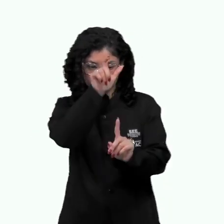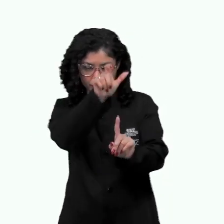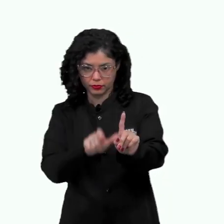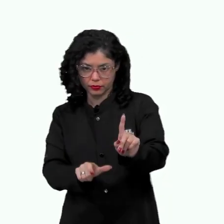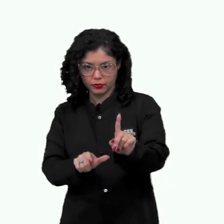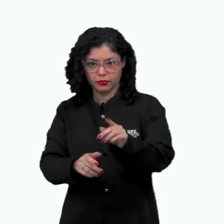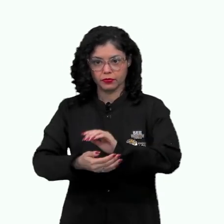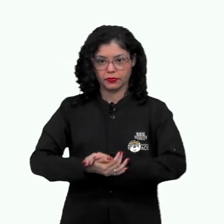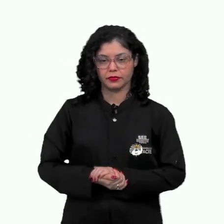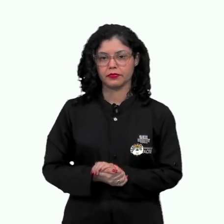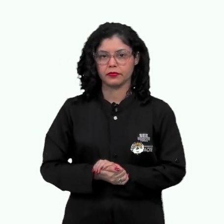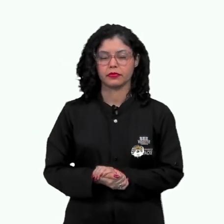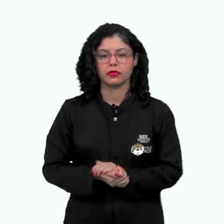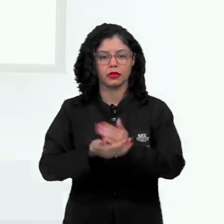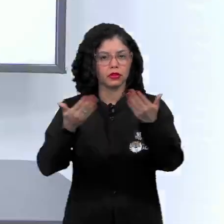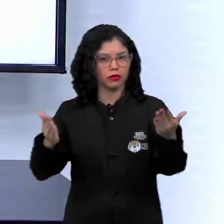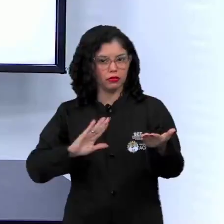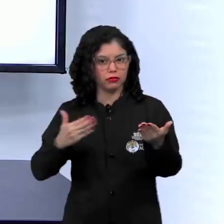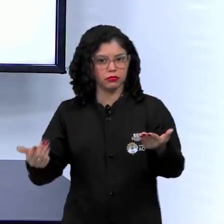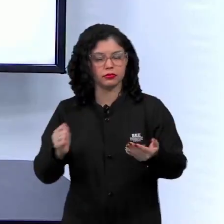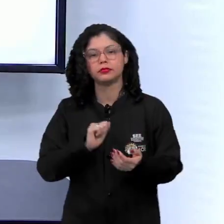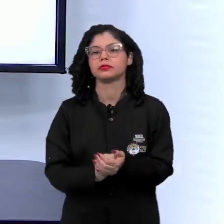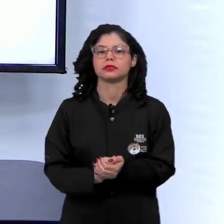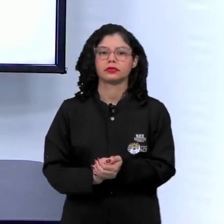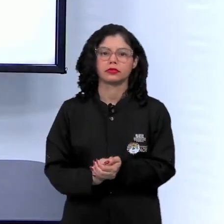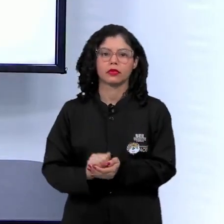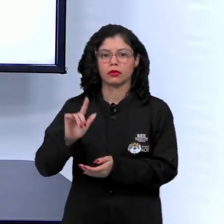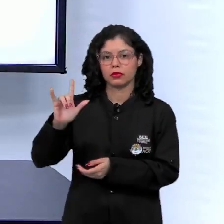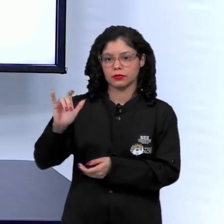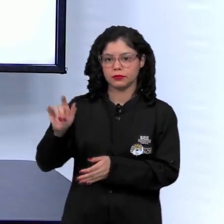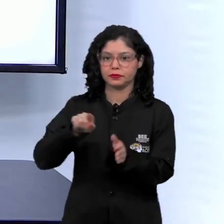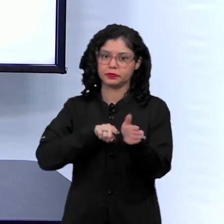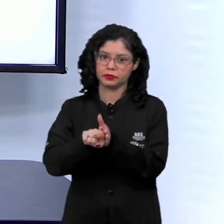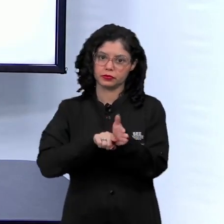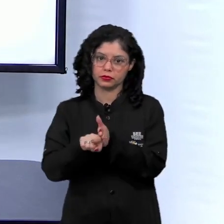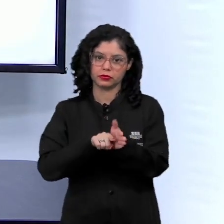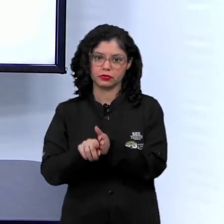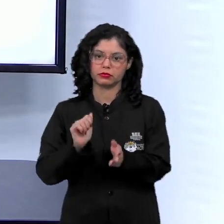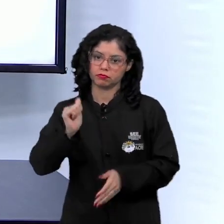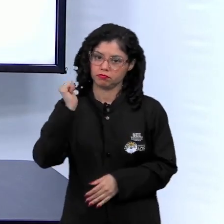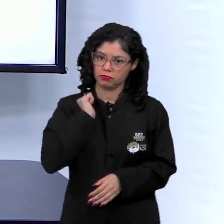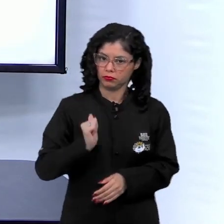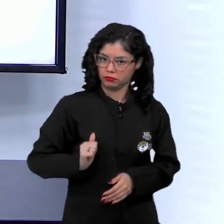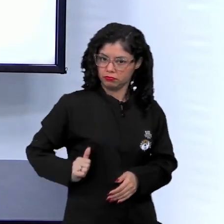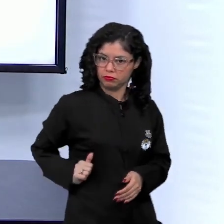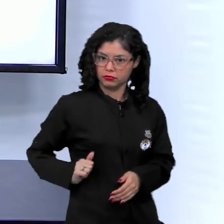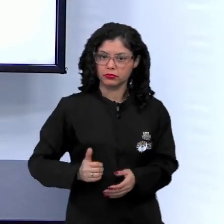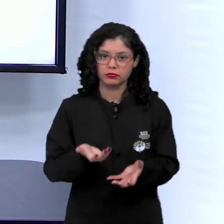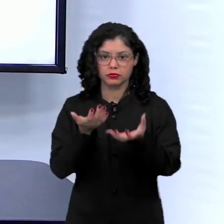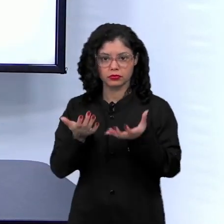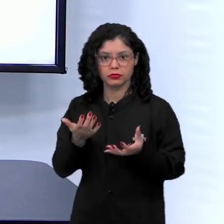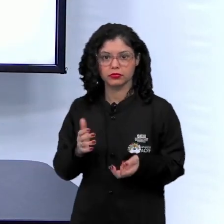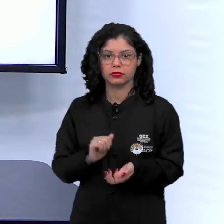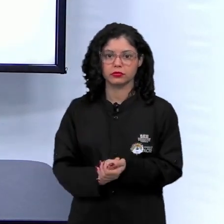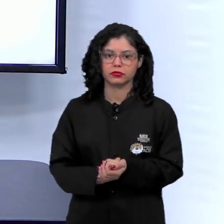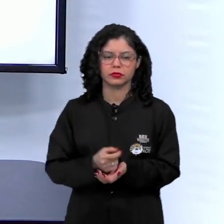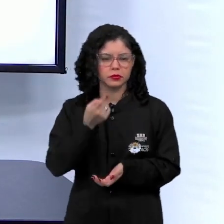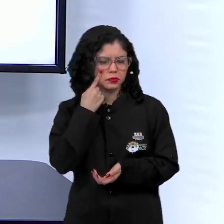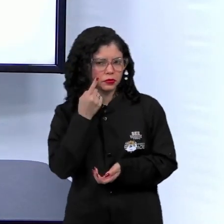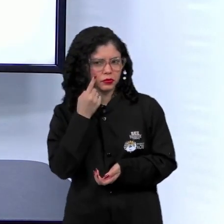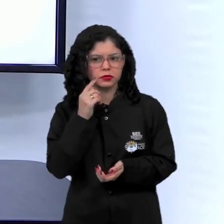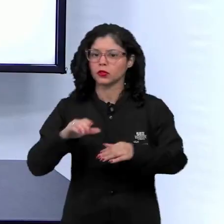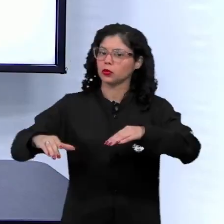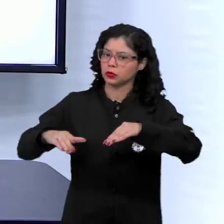por interesse. Sabe quando você vai lá no Instagram, pesquisa uma bolsa ali que você quer, você tem interesse,